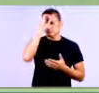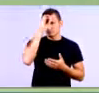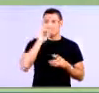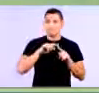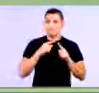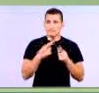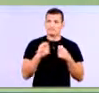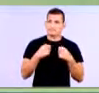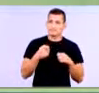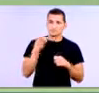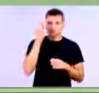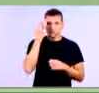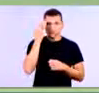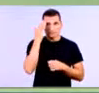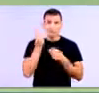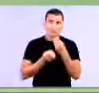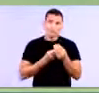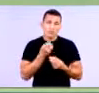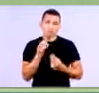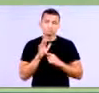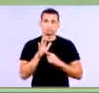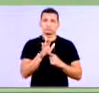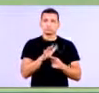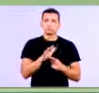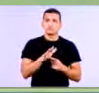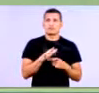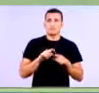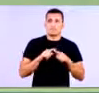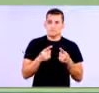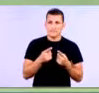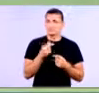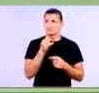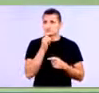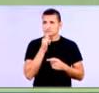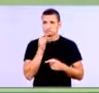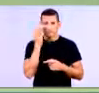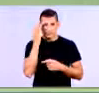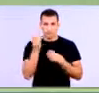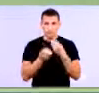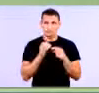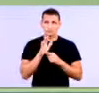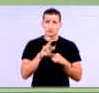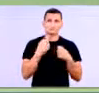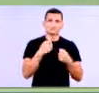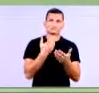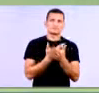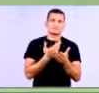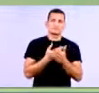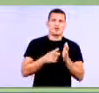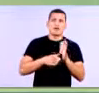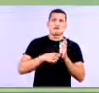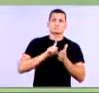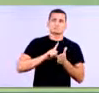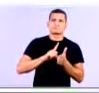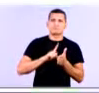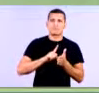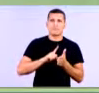como agir. E para sabermos como agir, ele já deve ter sido estudado anteriormente, certo?